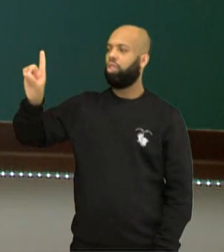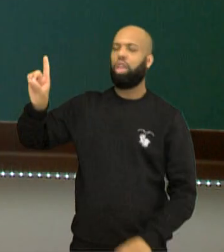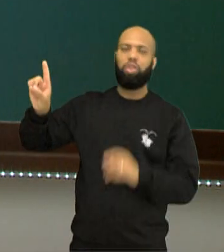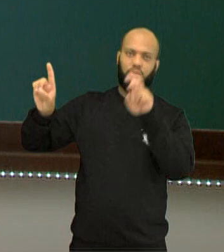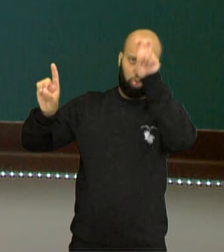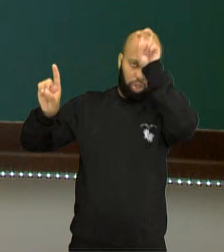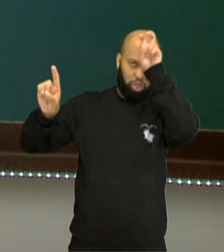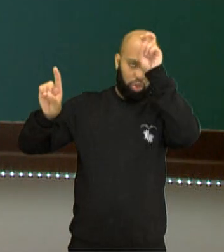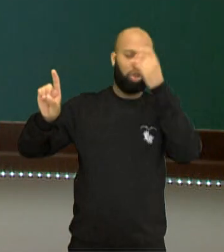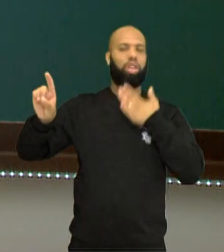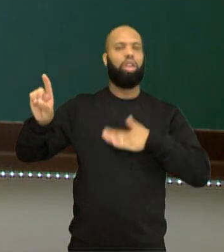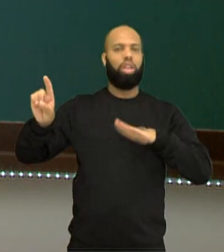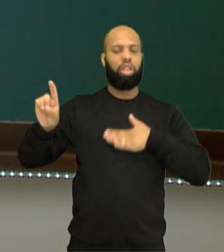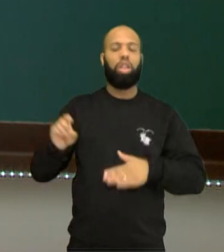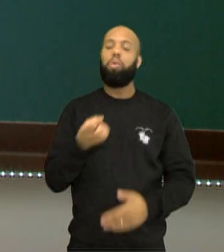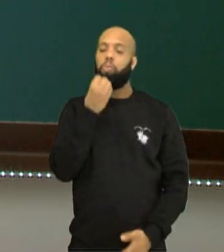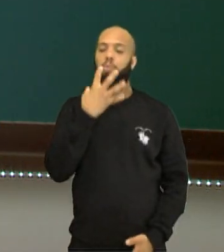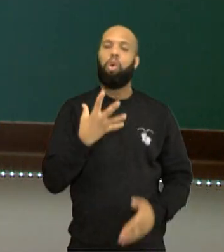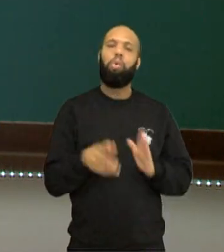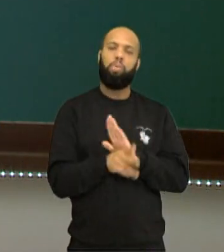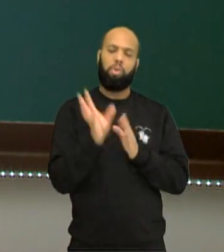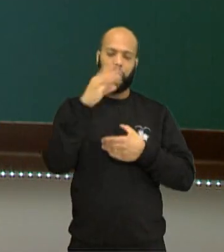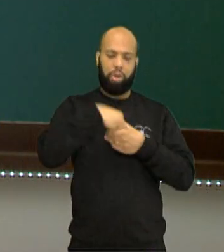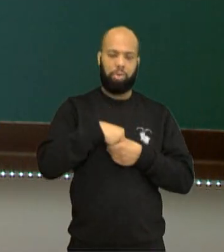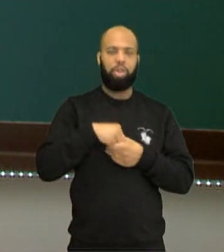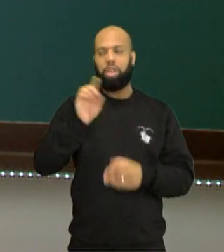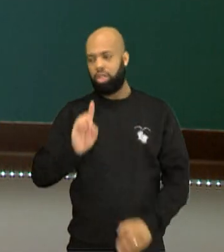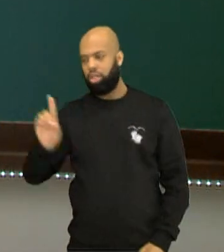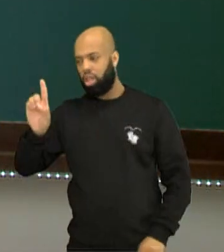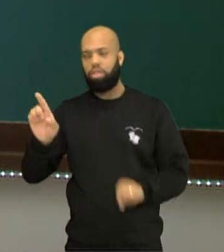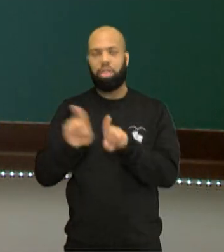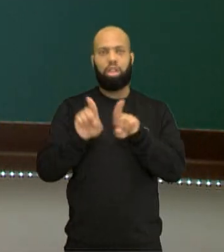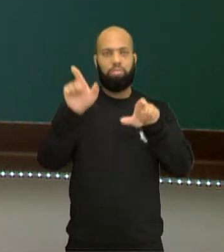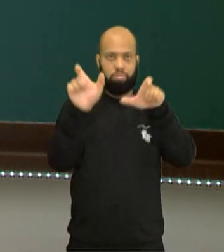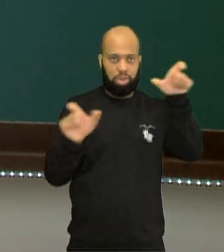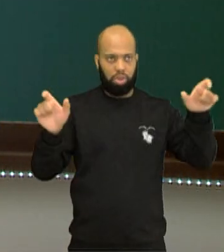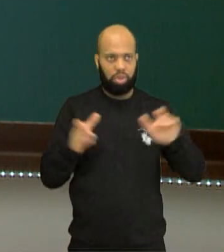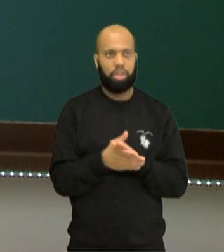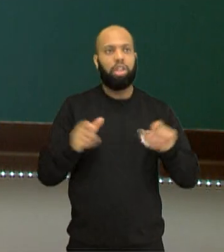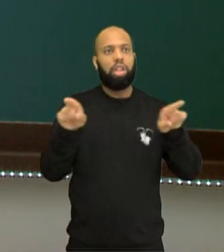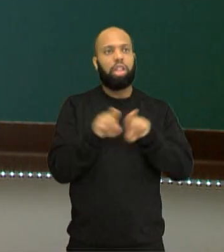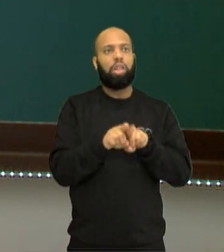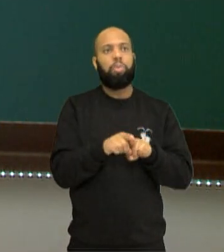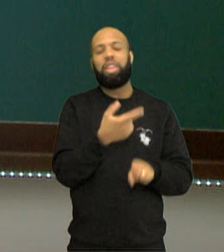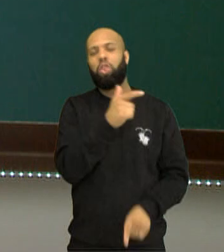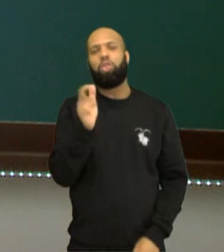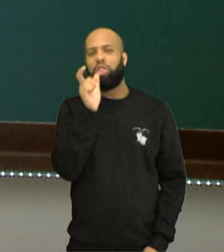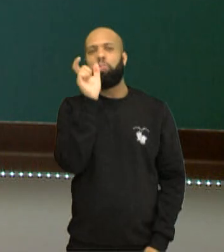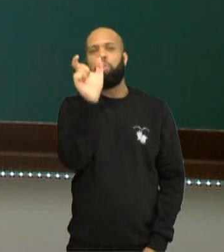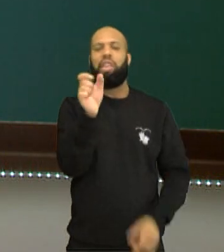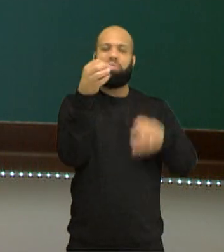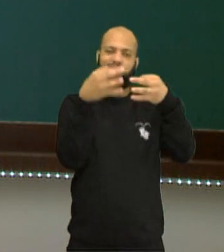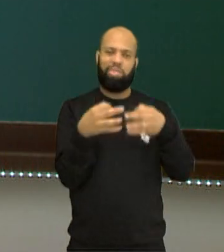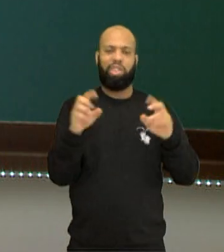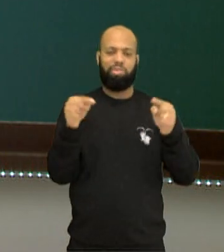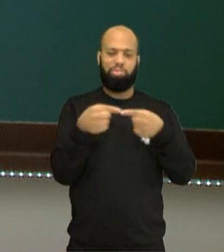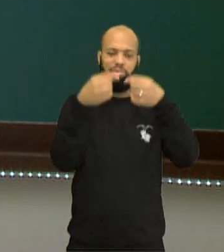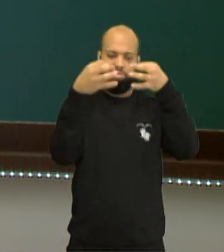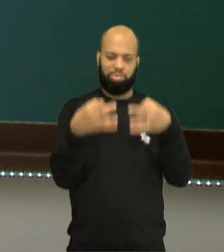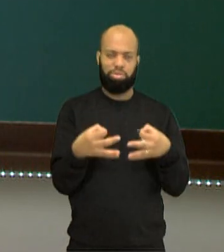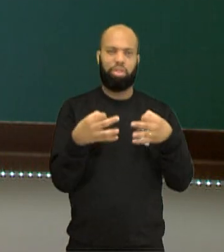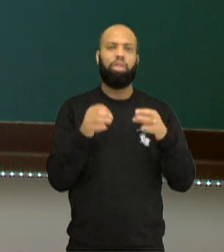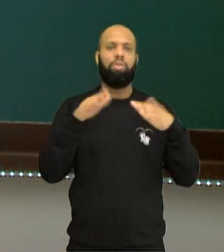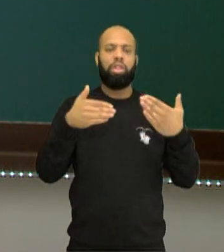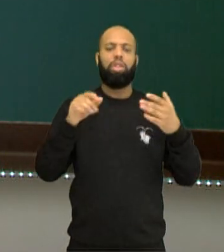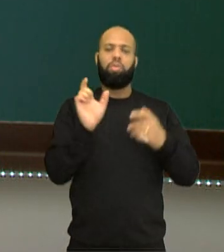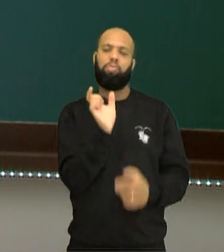que fazia bem ao espírito, tanto dos deuses como das pessoas. E não existia um termo específico para isso, aquilo que eu já falei. Então o